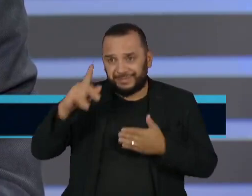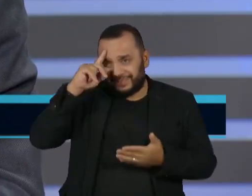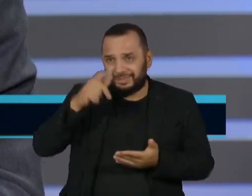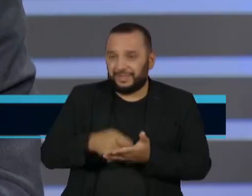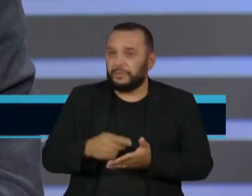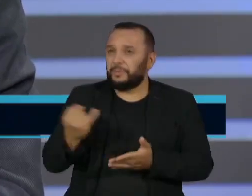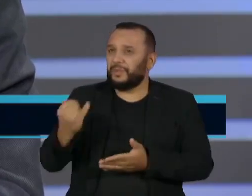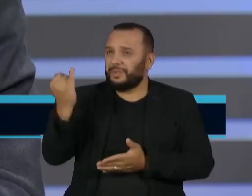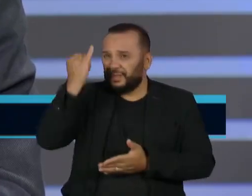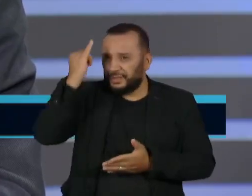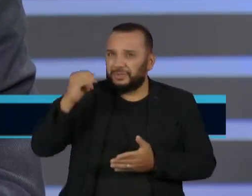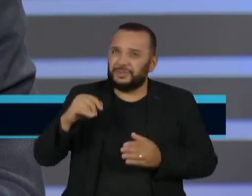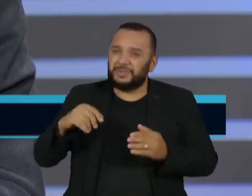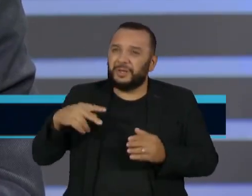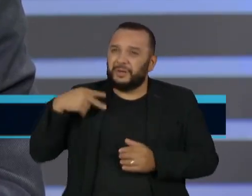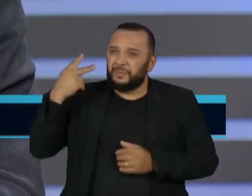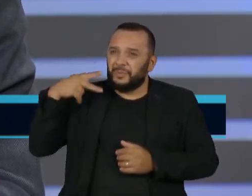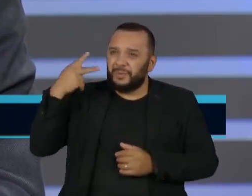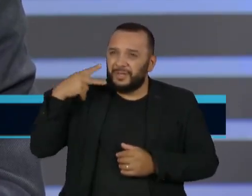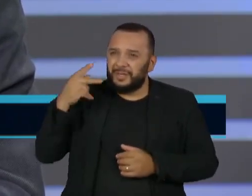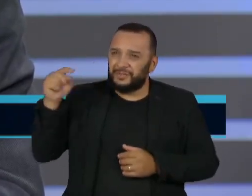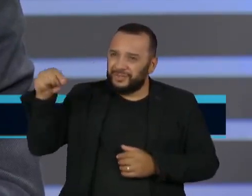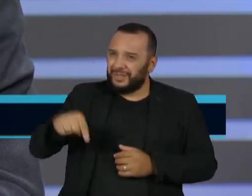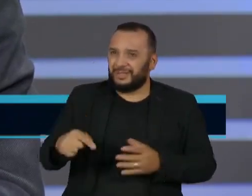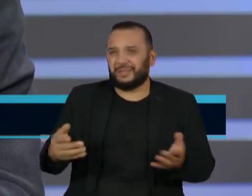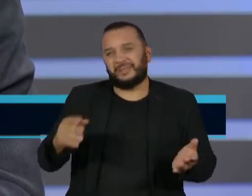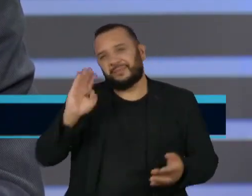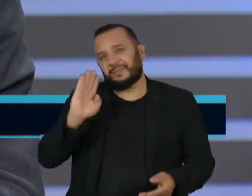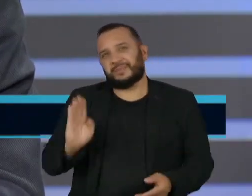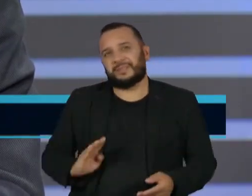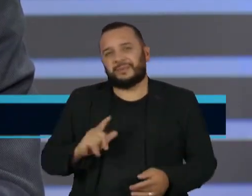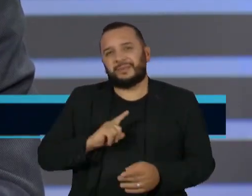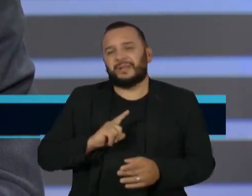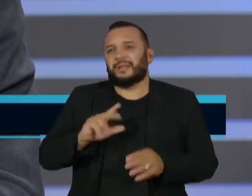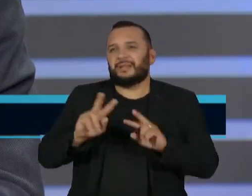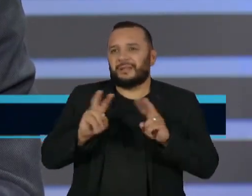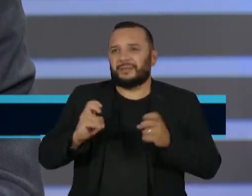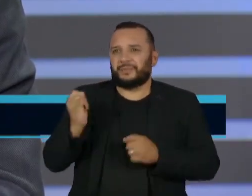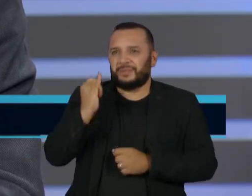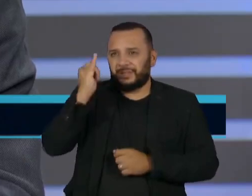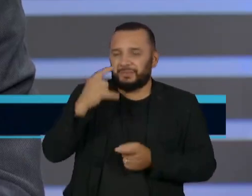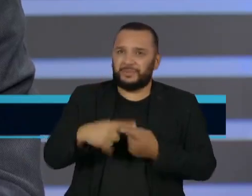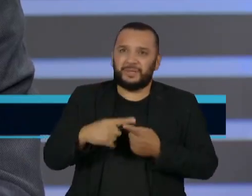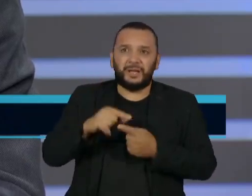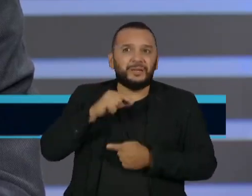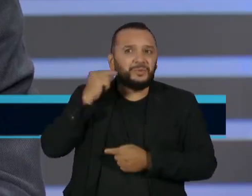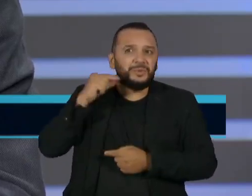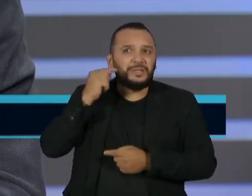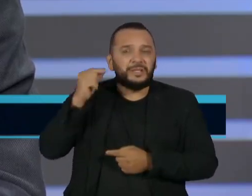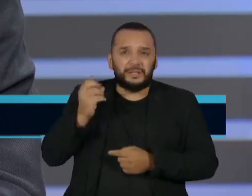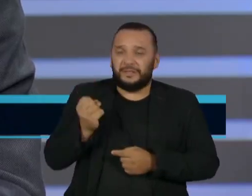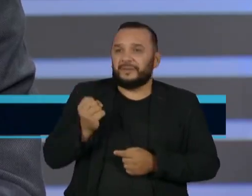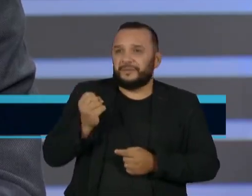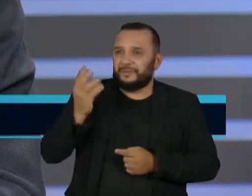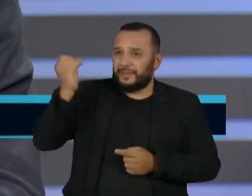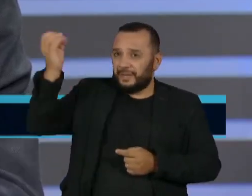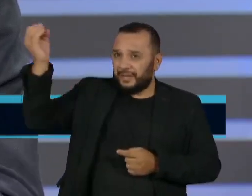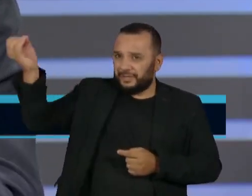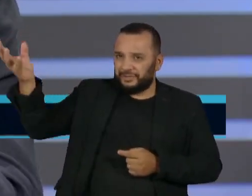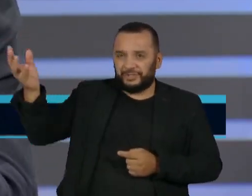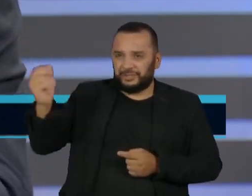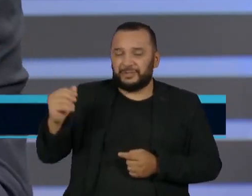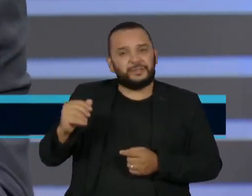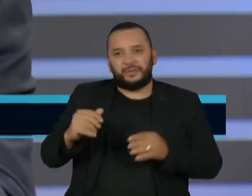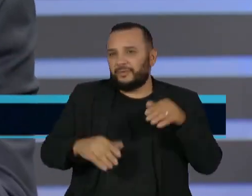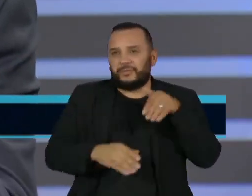estivessem presentes aqui, porque uma das questões relevantes é assim, quando o Arthur Lira viaja, nada vota, não se vota nada.